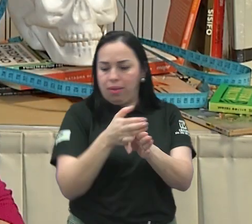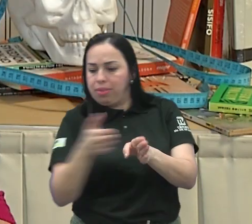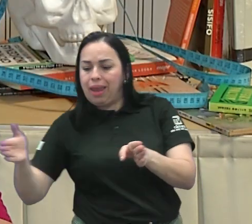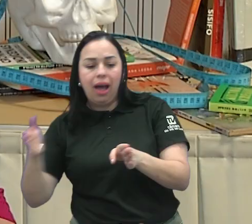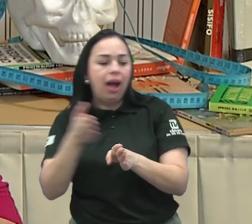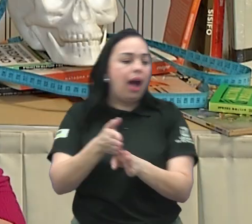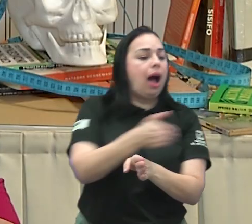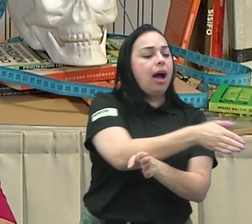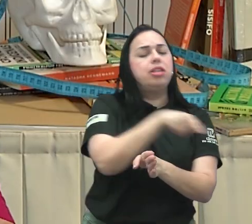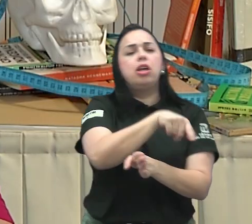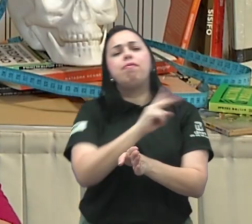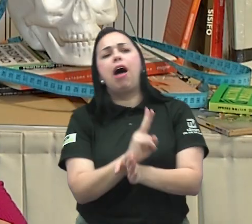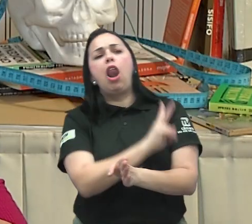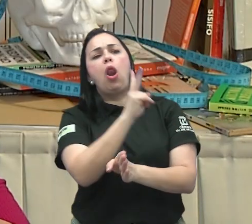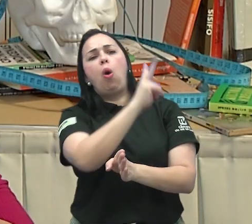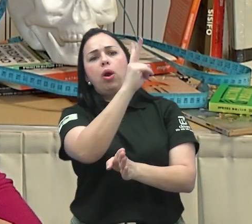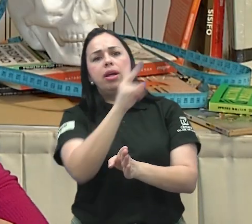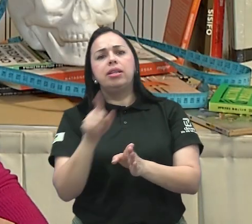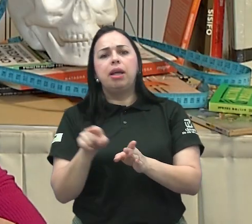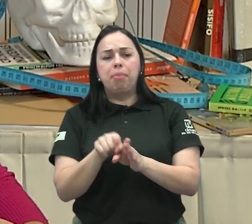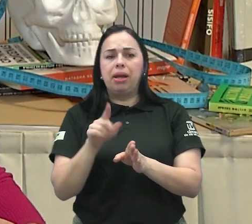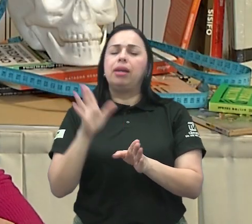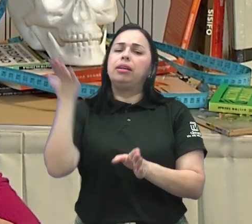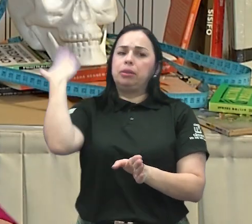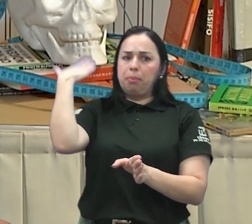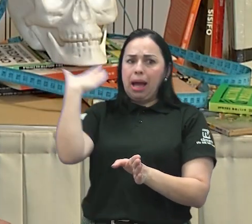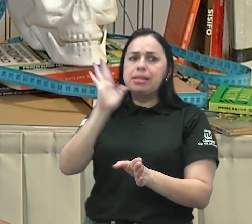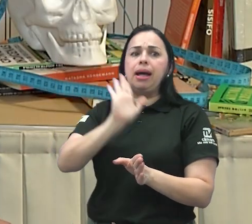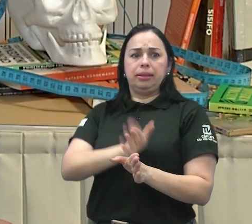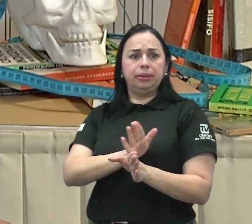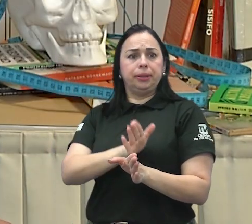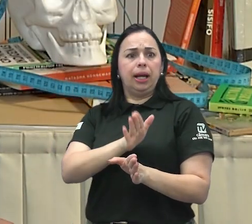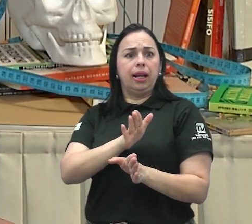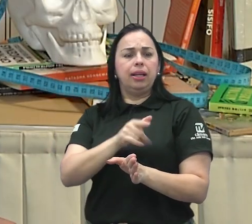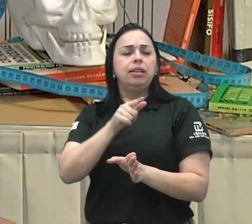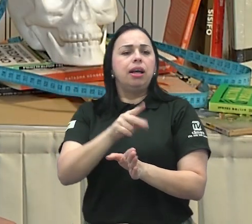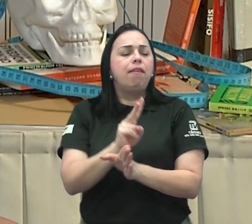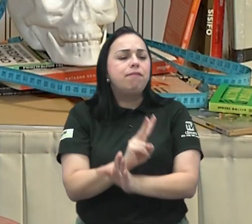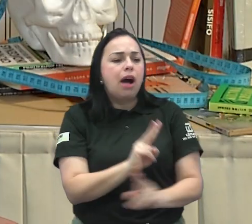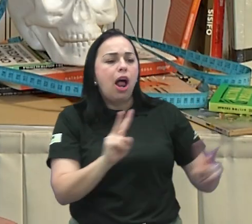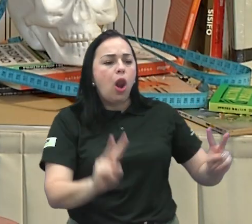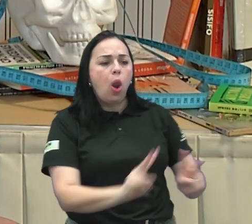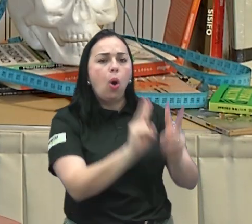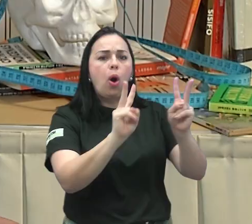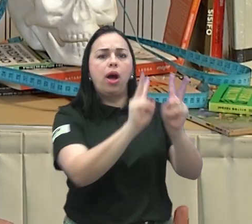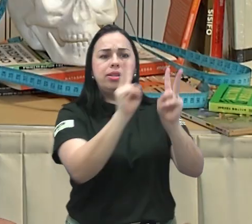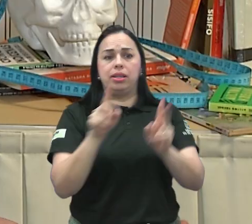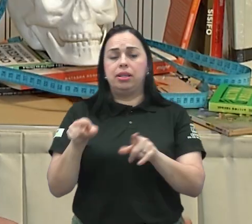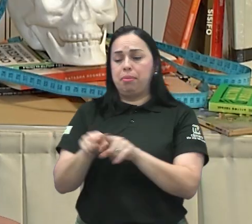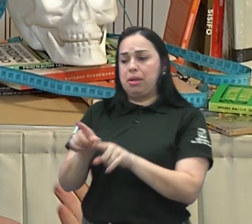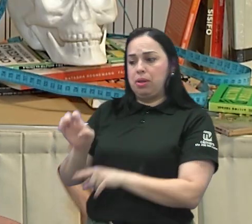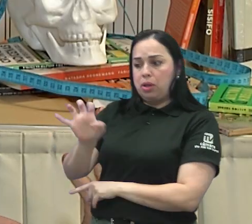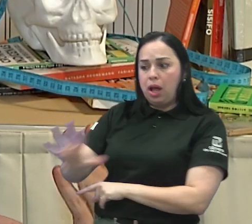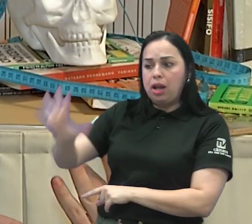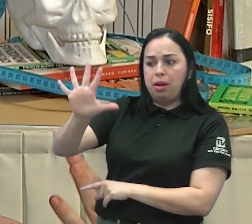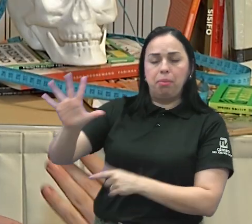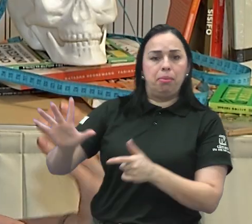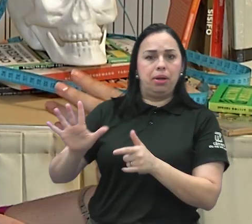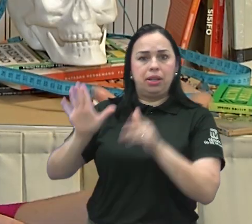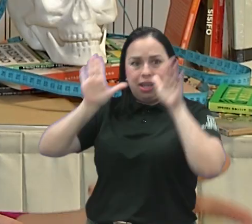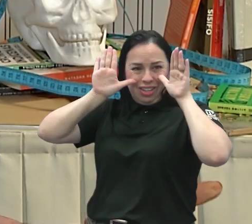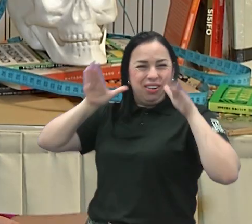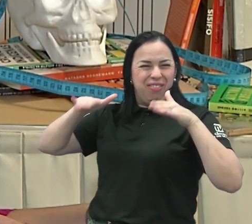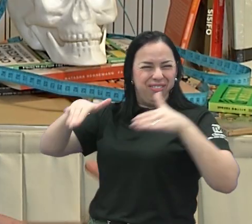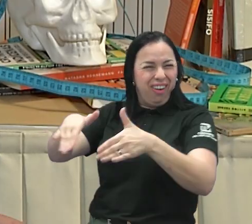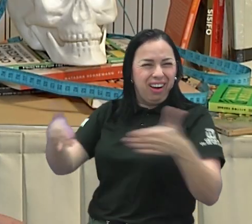ressignificar. Então, a gente pensar como que a gente consegue valorizar o pensamento que já tinha aqui. Então, valorizar não só um